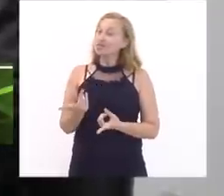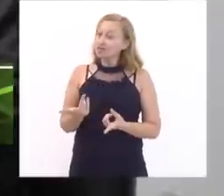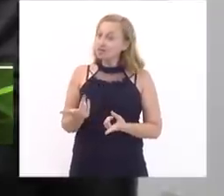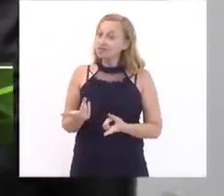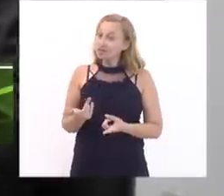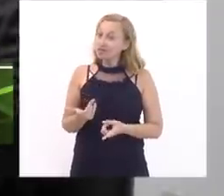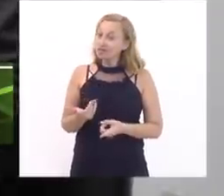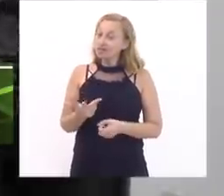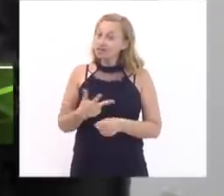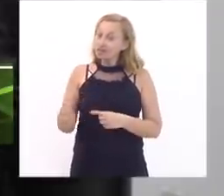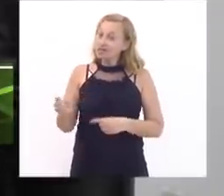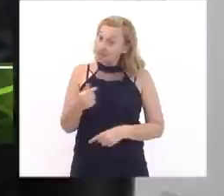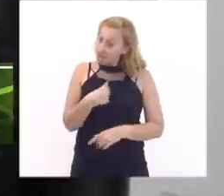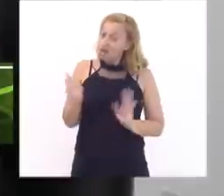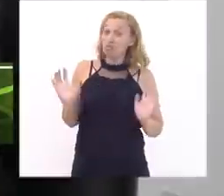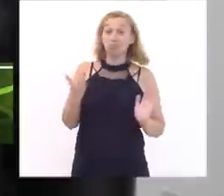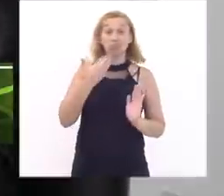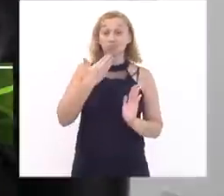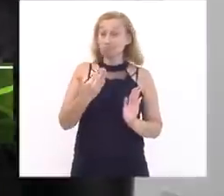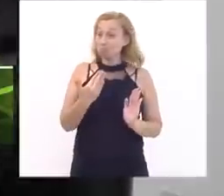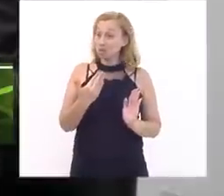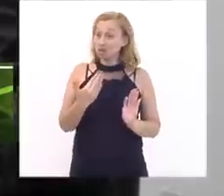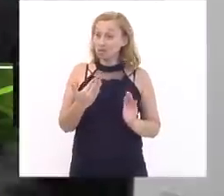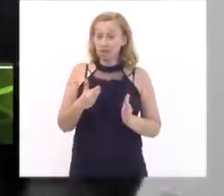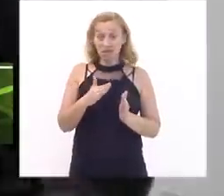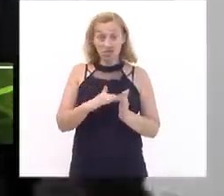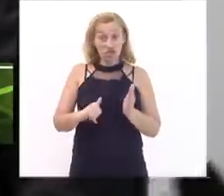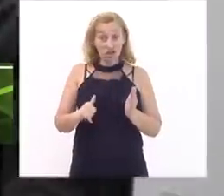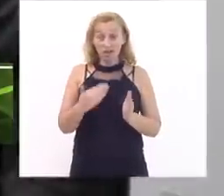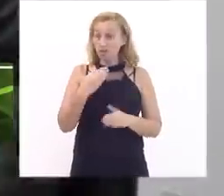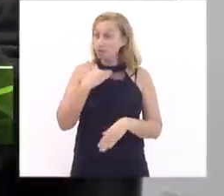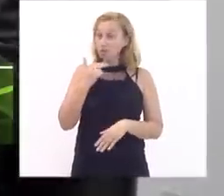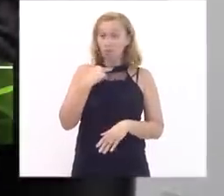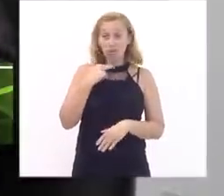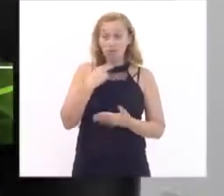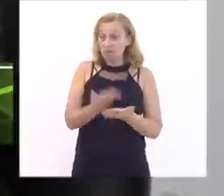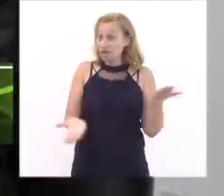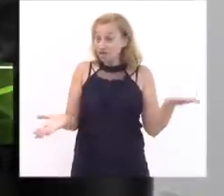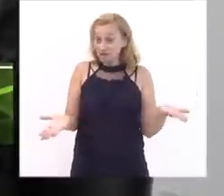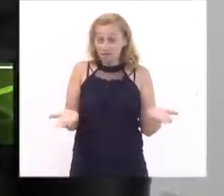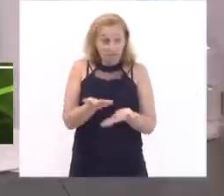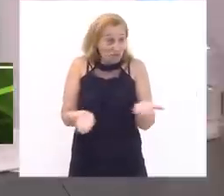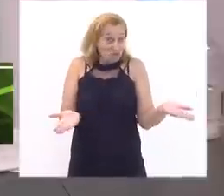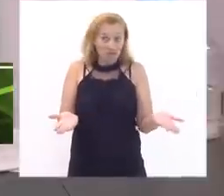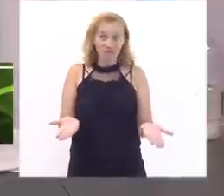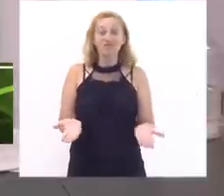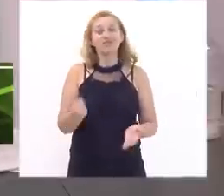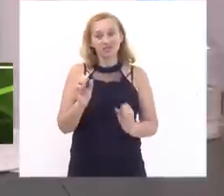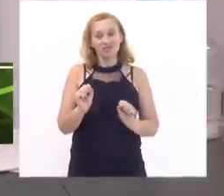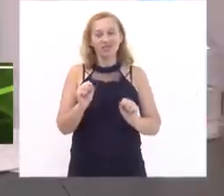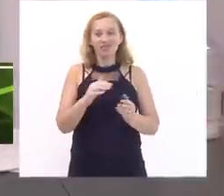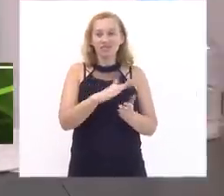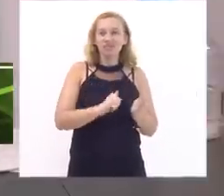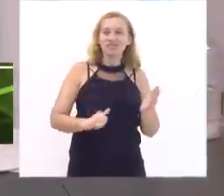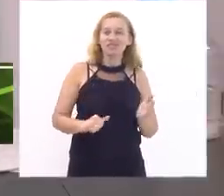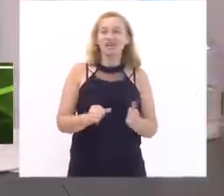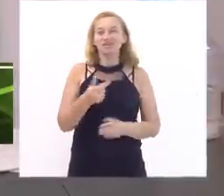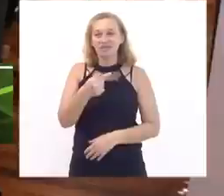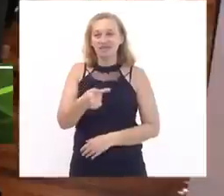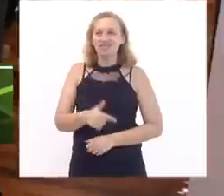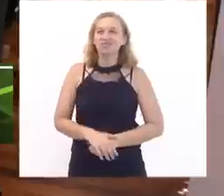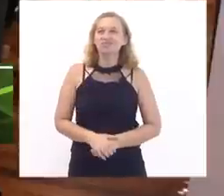venceu. Eu não posso simplesmente pedir para retirar, pediu para manter, perdi. Não, tá certo. Nós vamos retirar o sétimo.